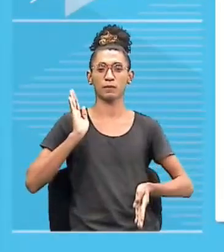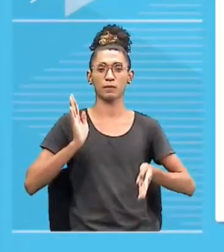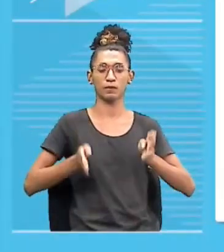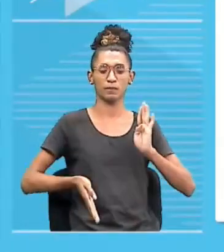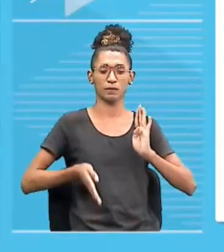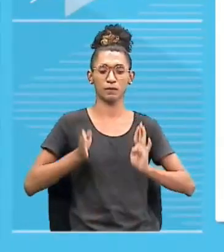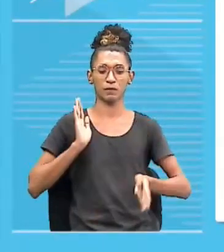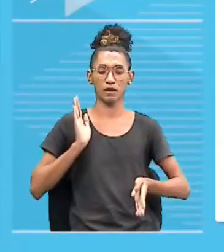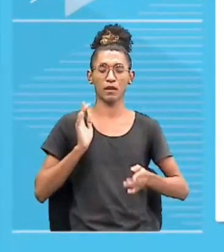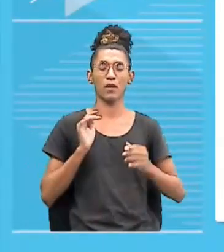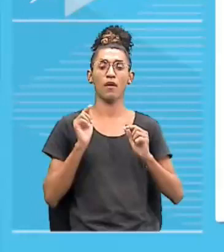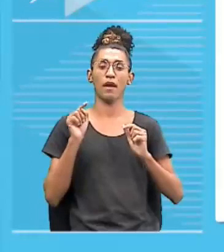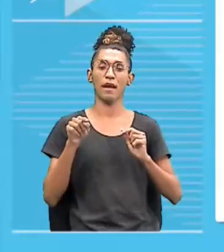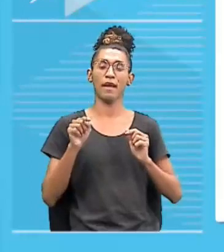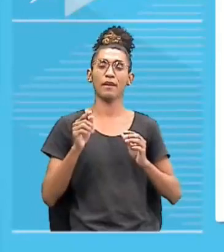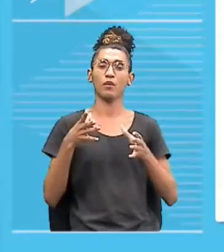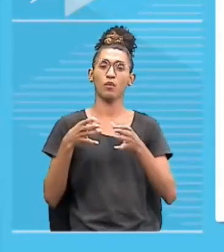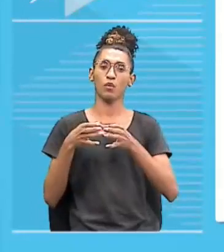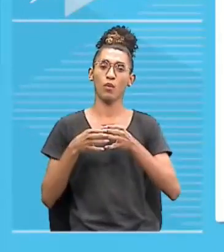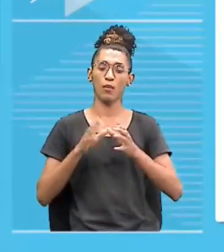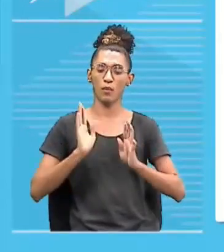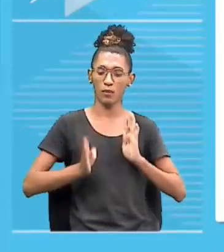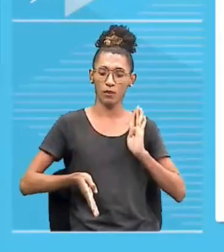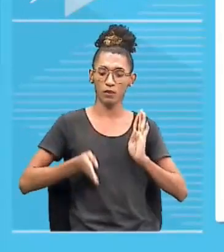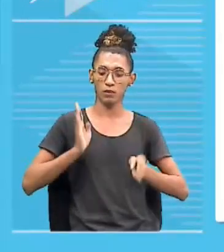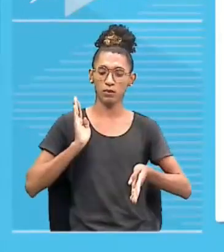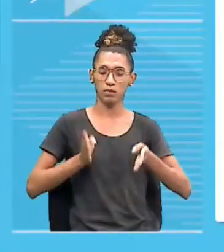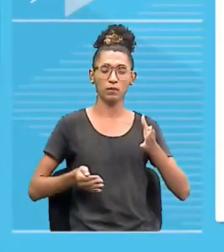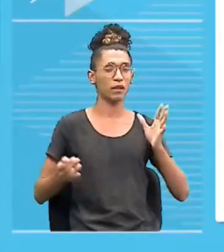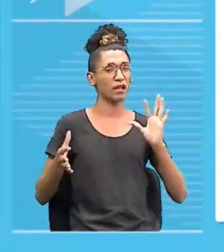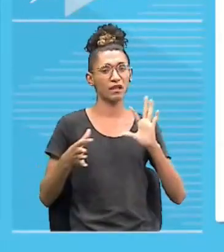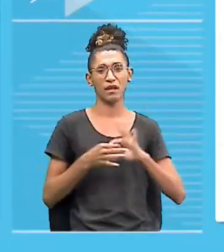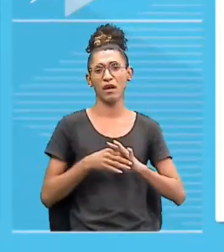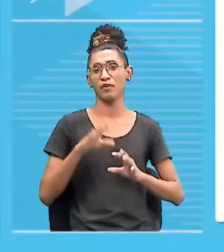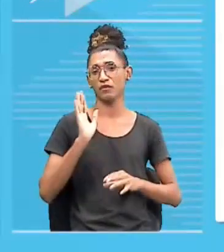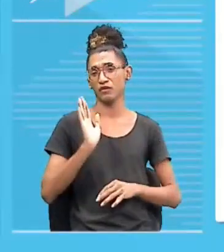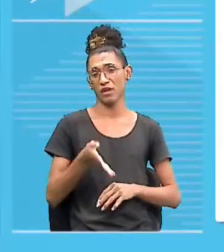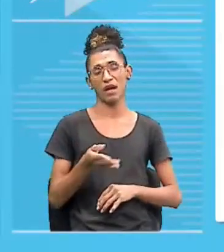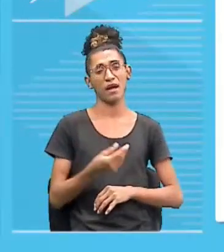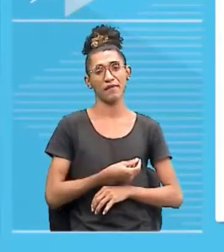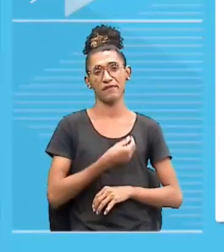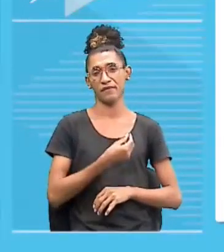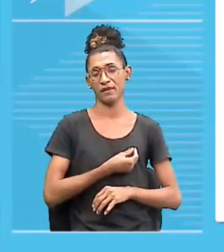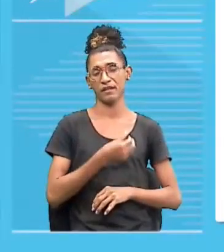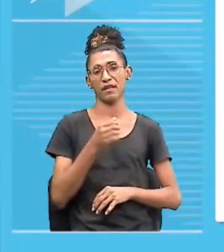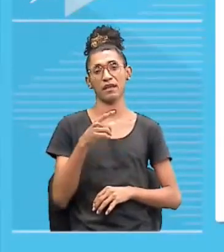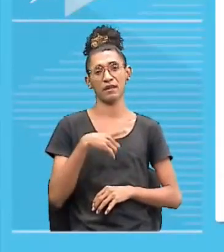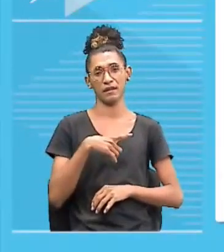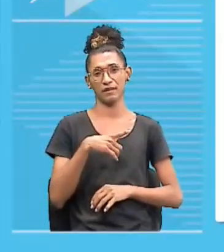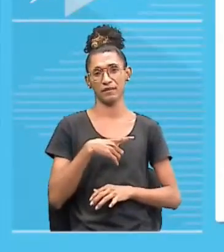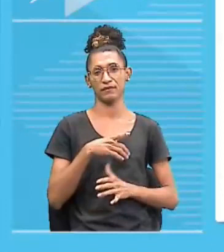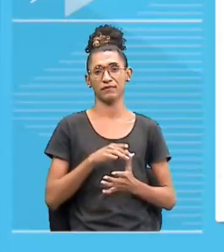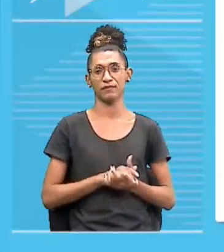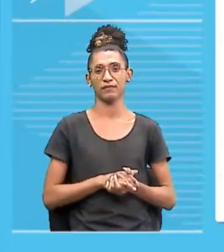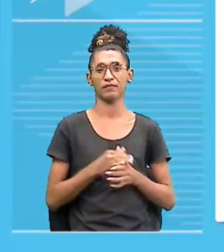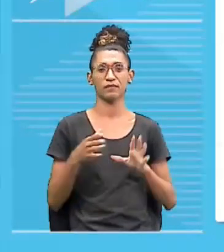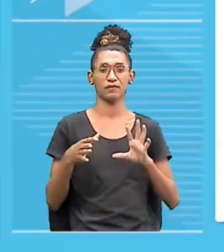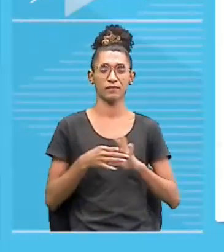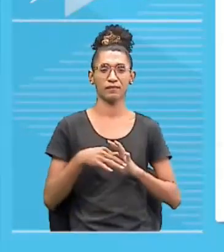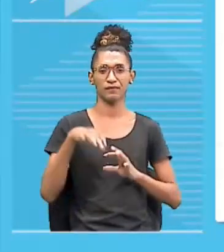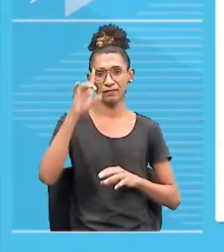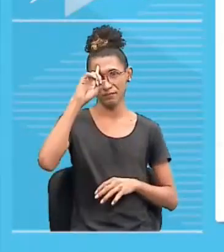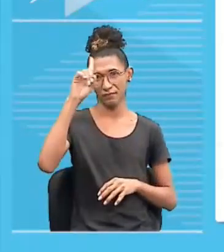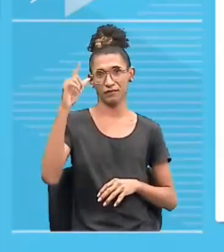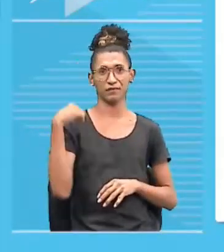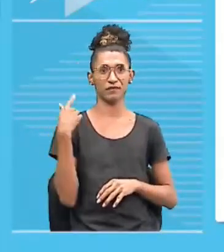robôs, eles já fazem parte da nossa vida. Eles já fazem parte do nosso dia a dia, a gente nem